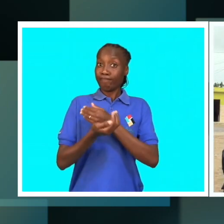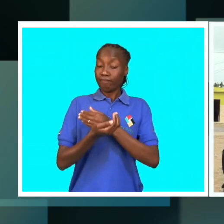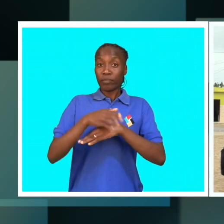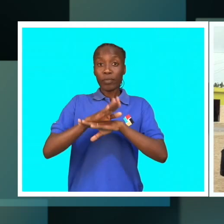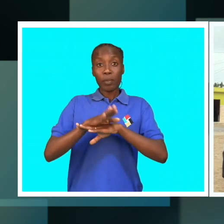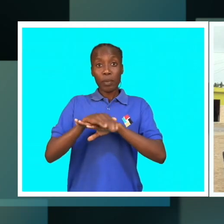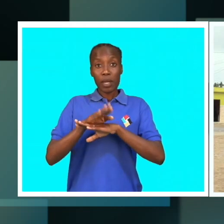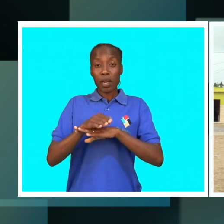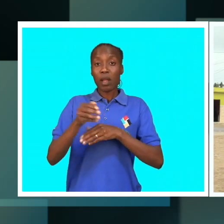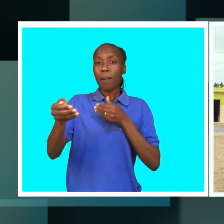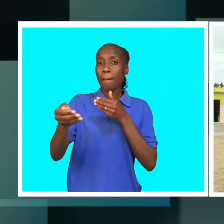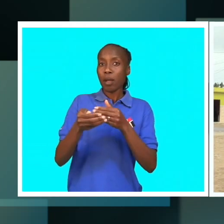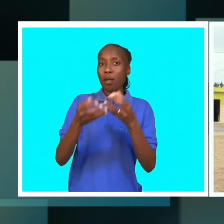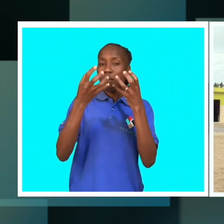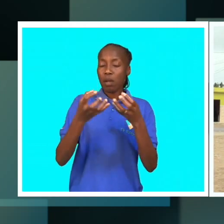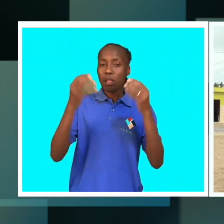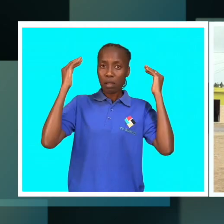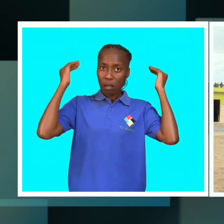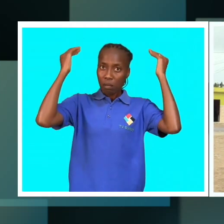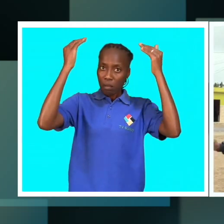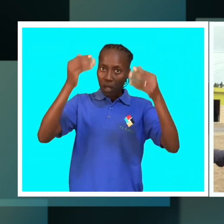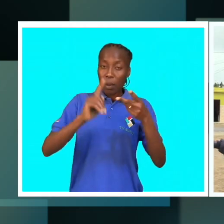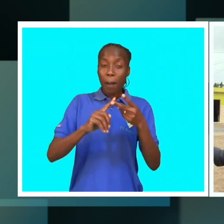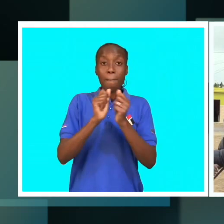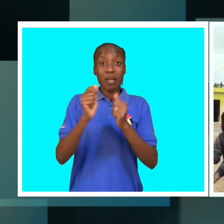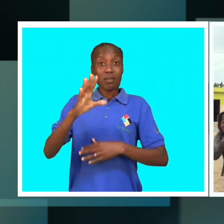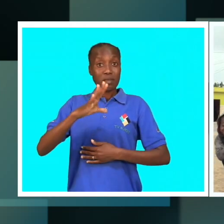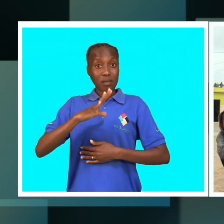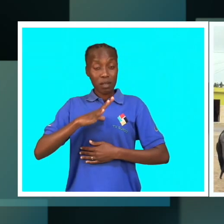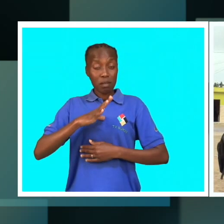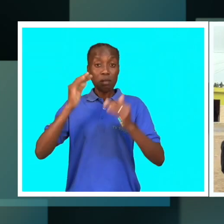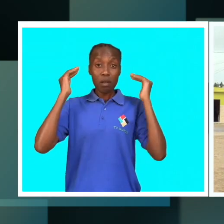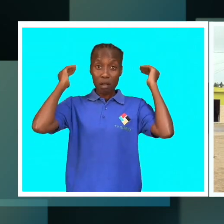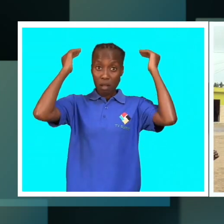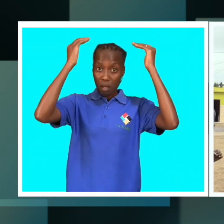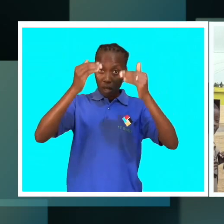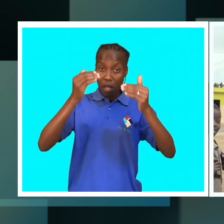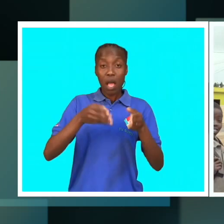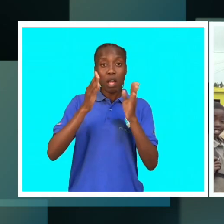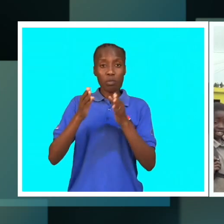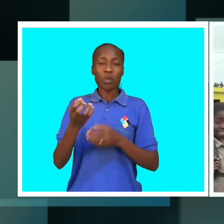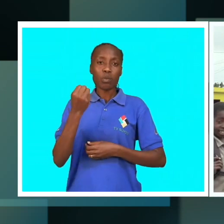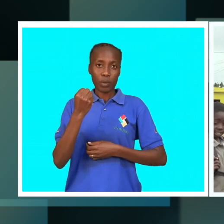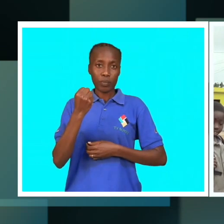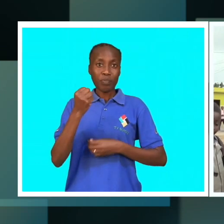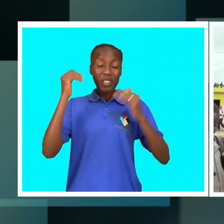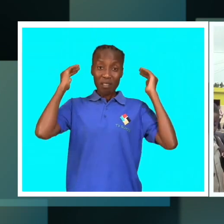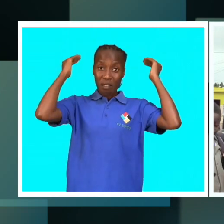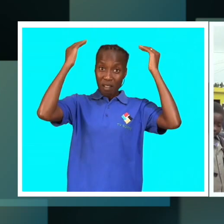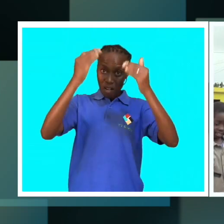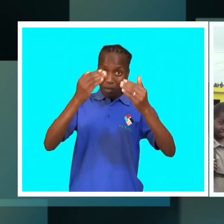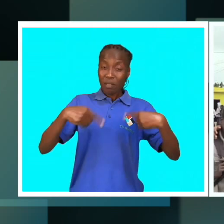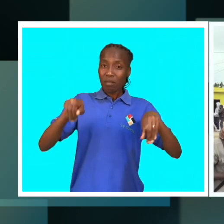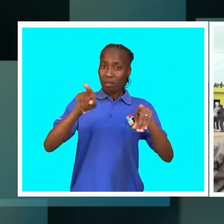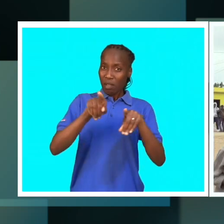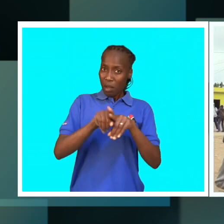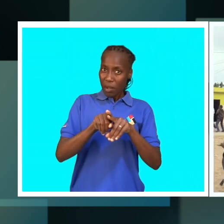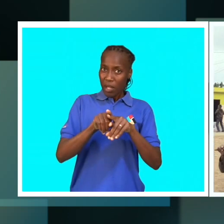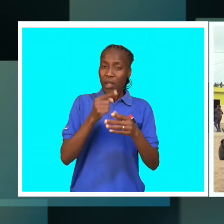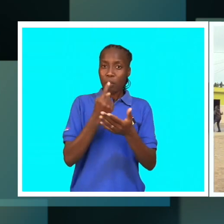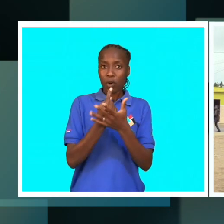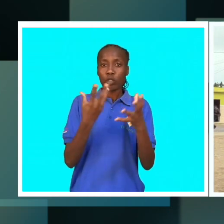às baragas mais próximas, por falta de alpendres. Mas já com alpendres, as pessoas já tinham como... E não só alpendres, eu acredito que o